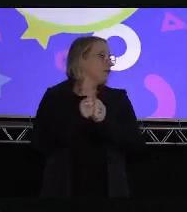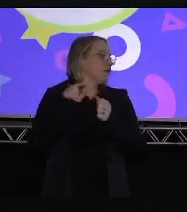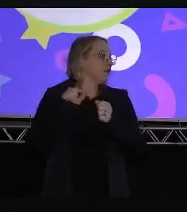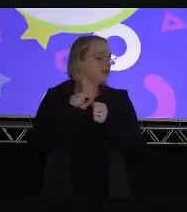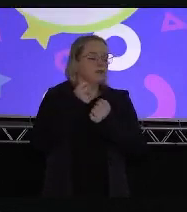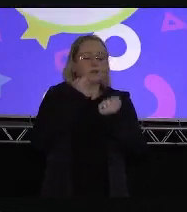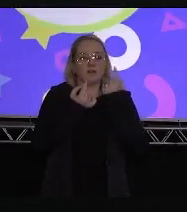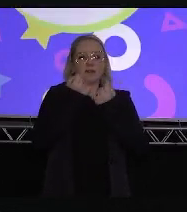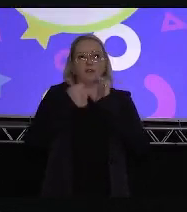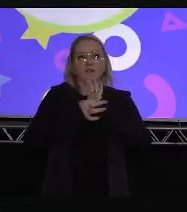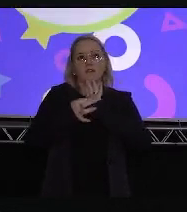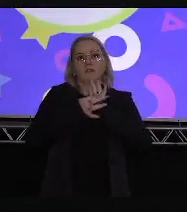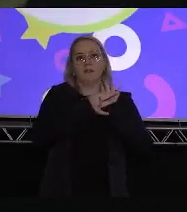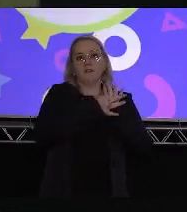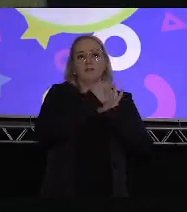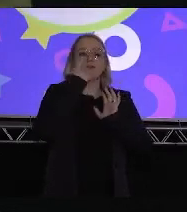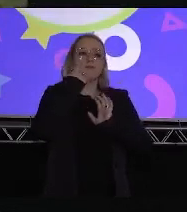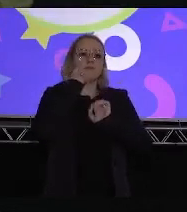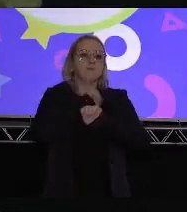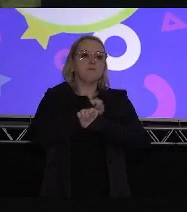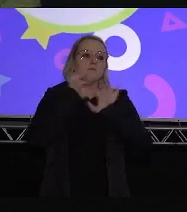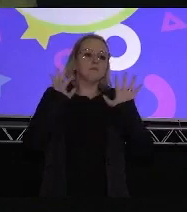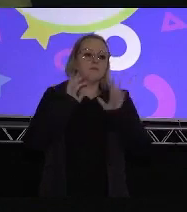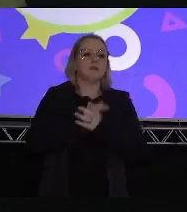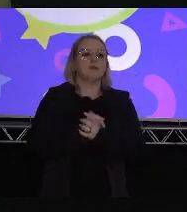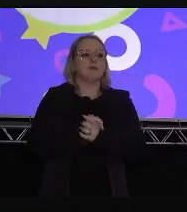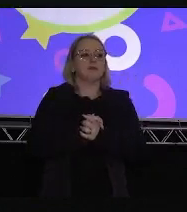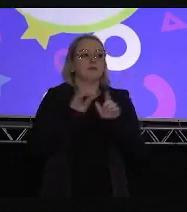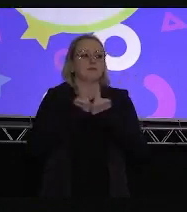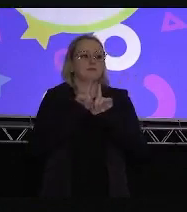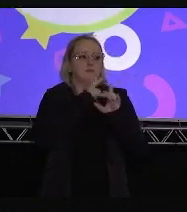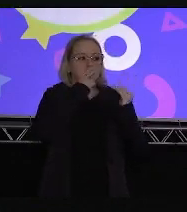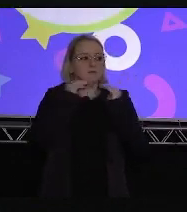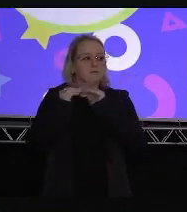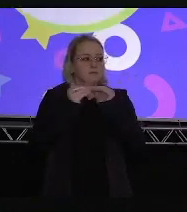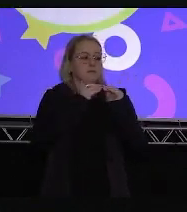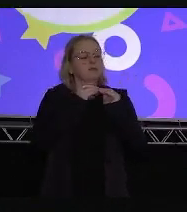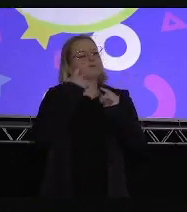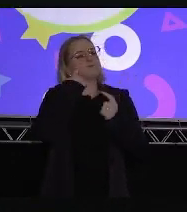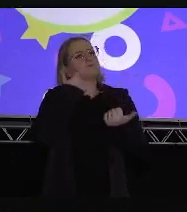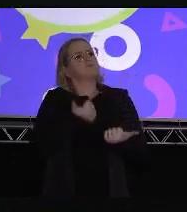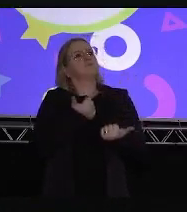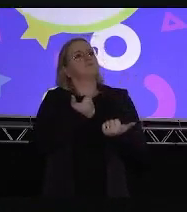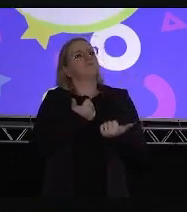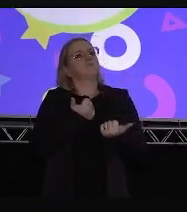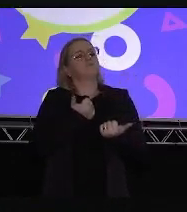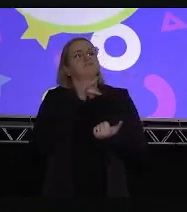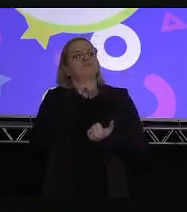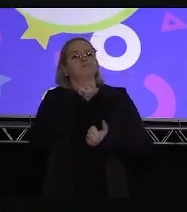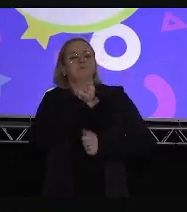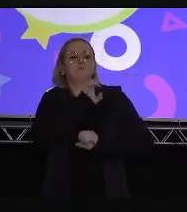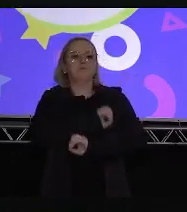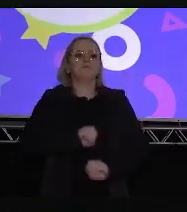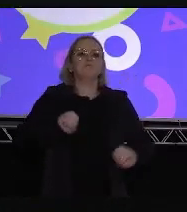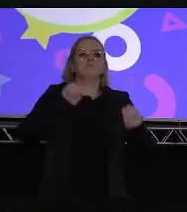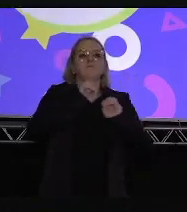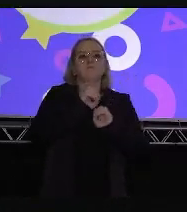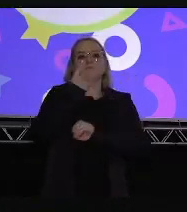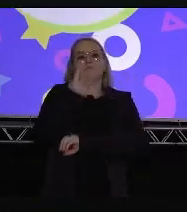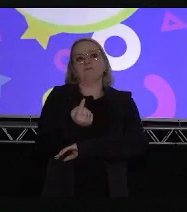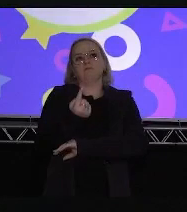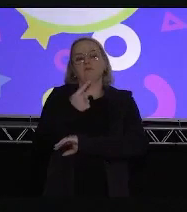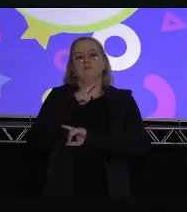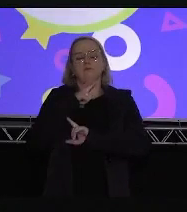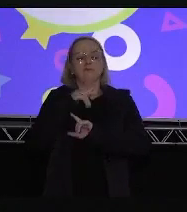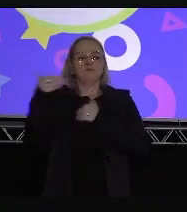opiniões muito sensatas, muito coerentes, e a gente viu que, bah, a fase 1 foi muito bem feita, a gente está